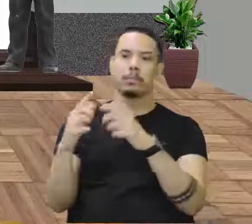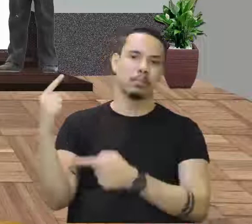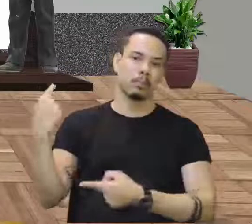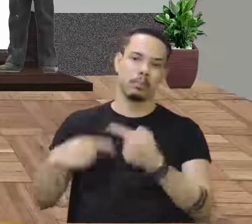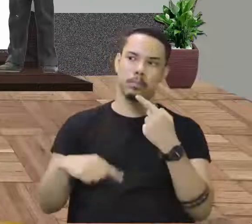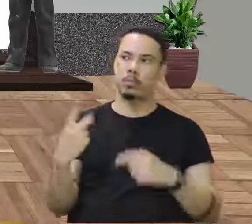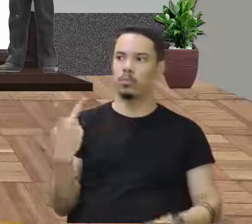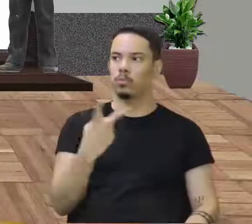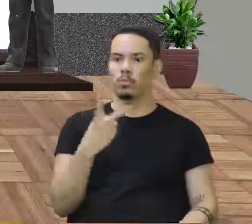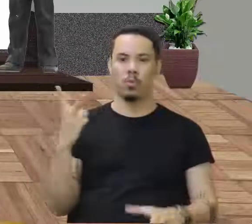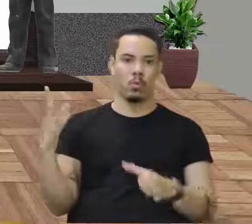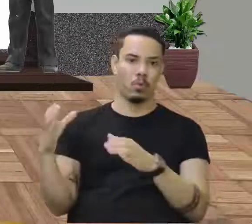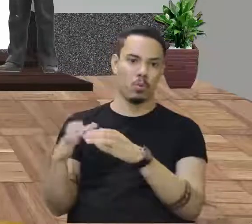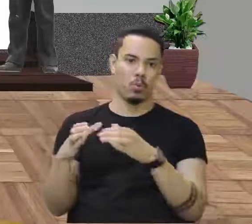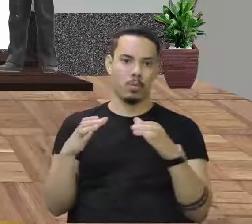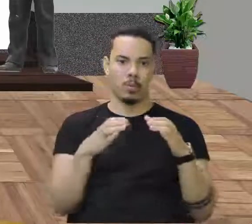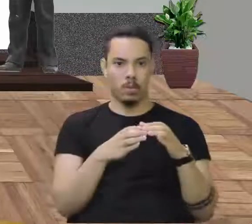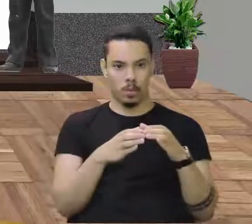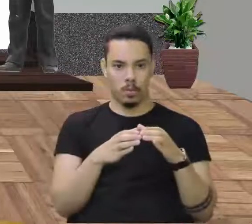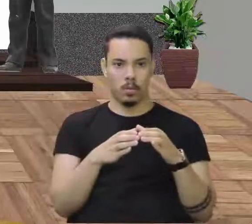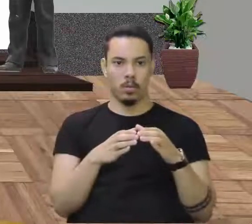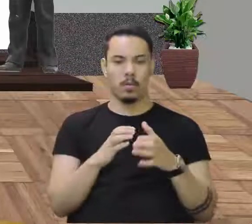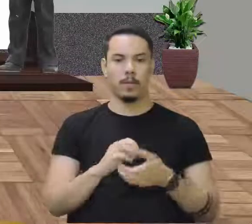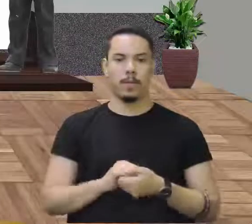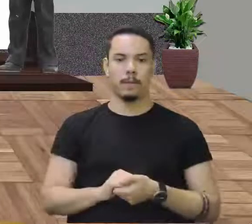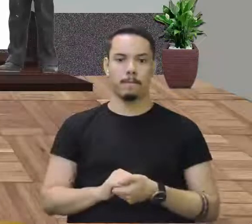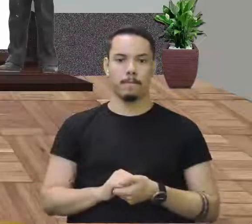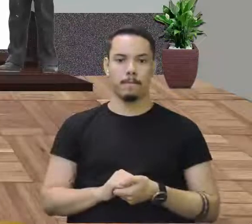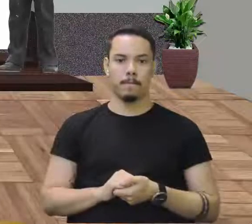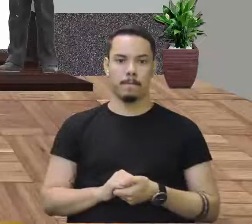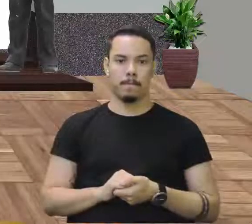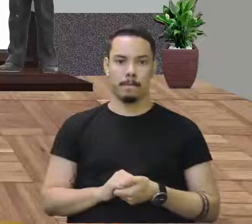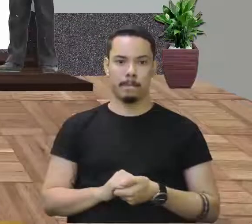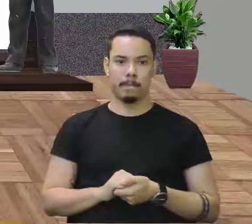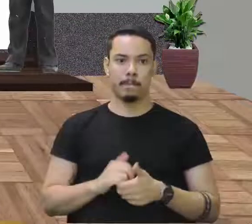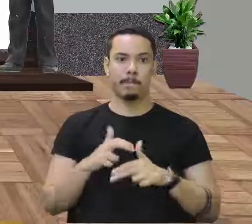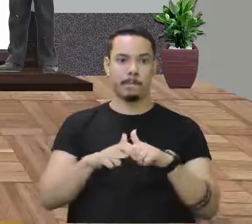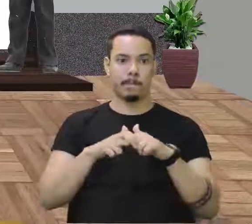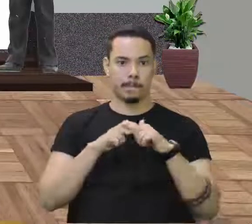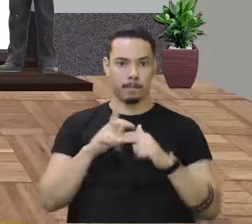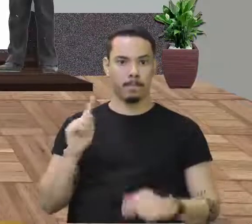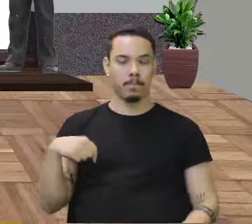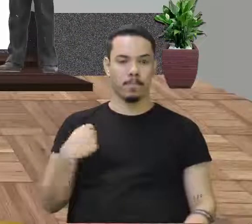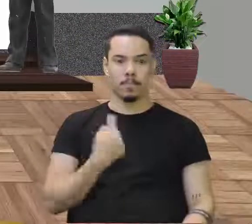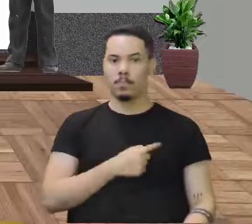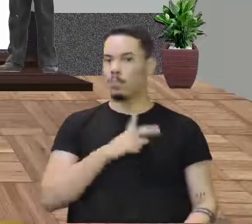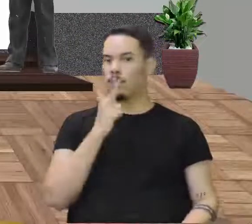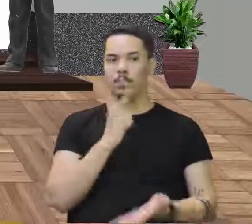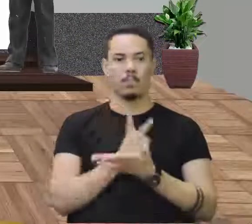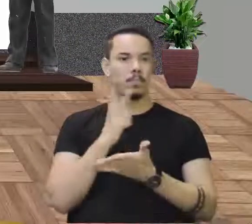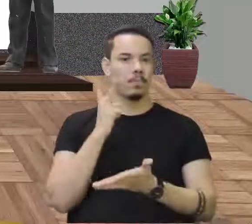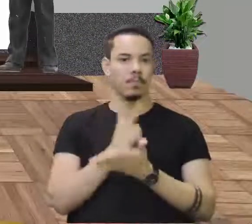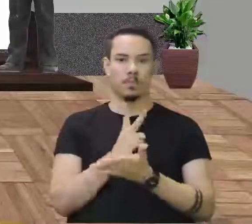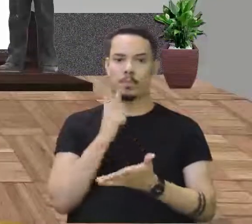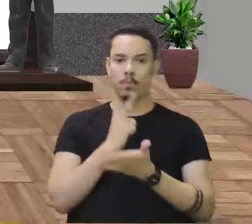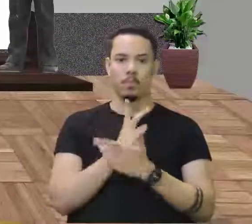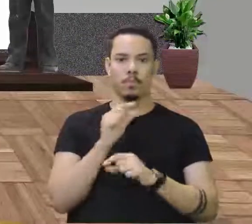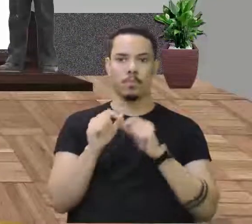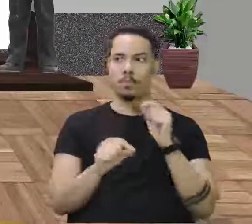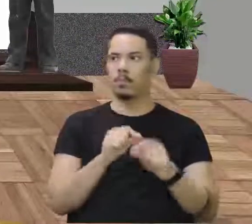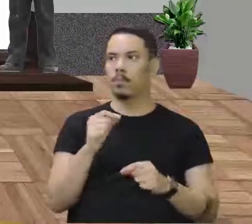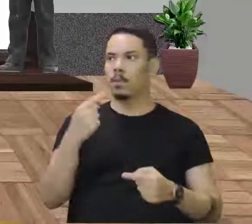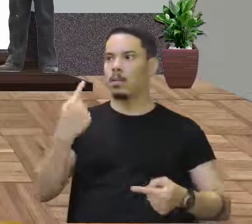esses 2 grupos aí, Cutubas e Pele Curtas, tá? Então nós vamos estar todo o tempo aí nessa